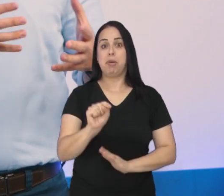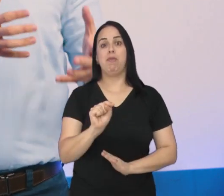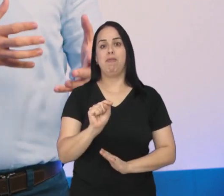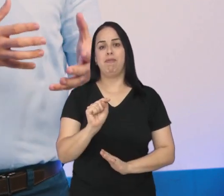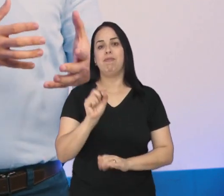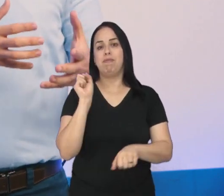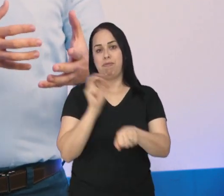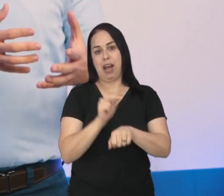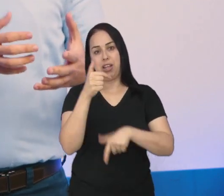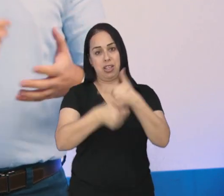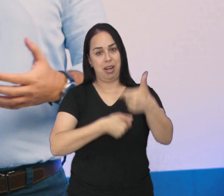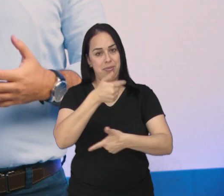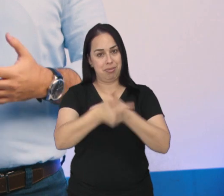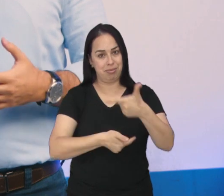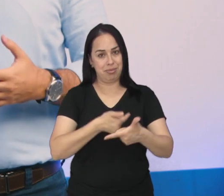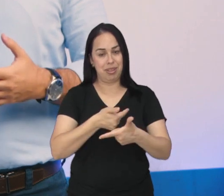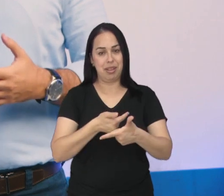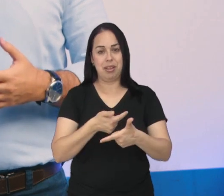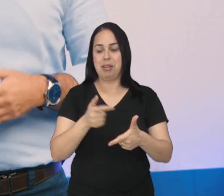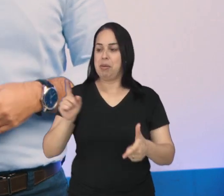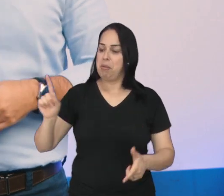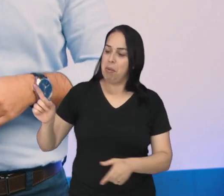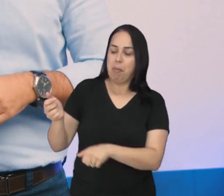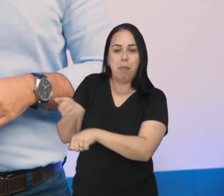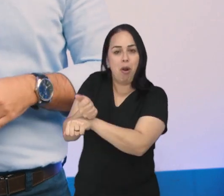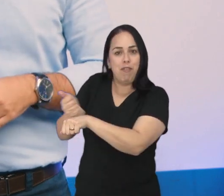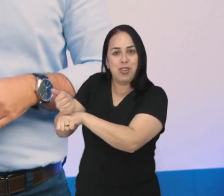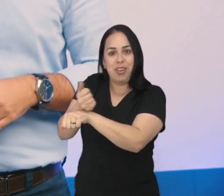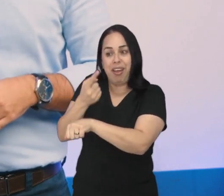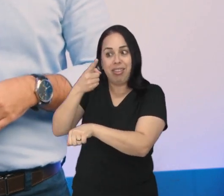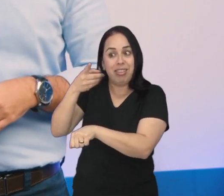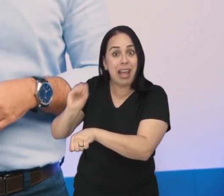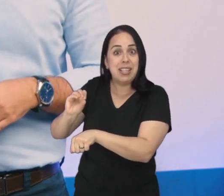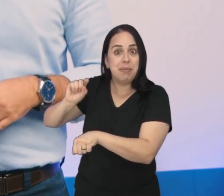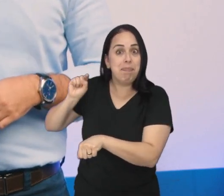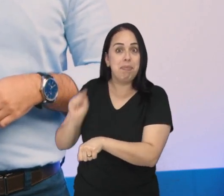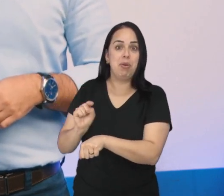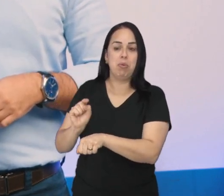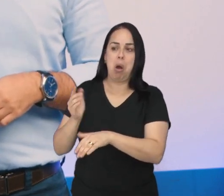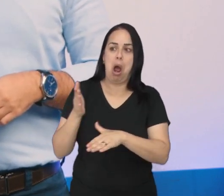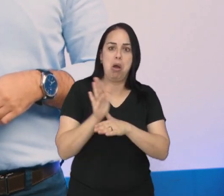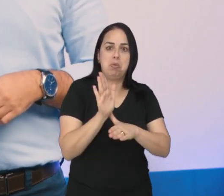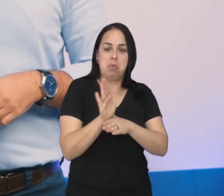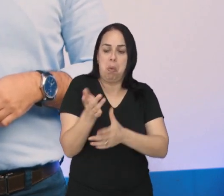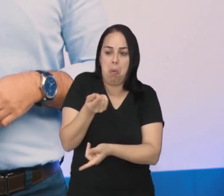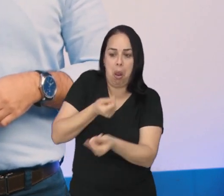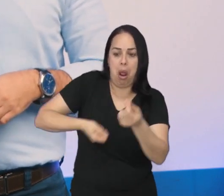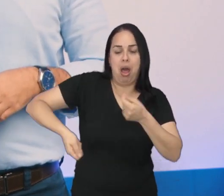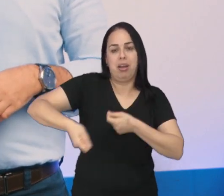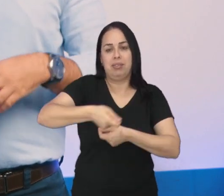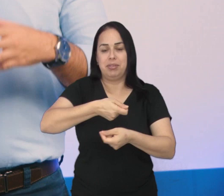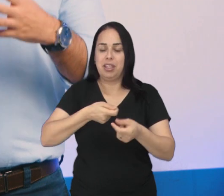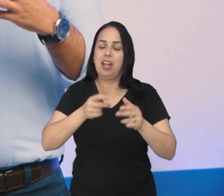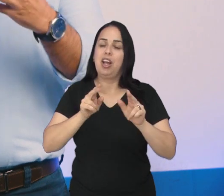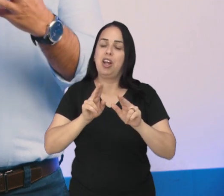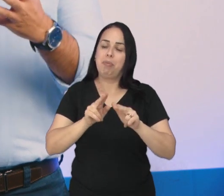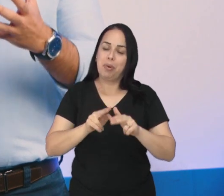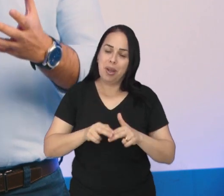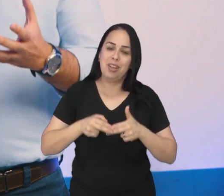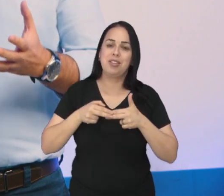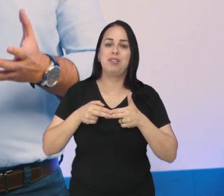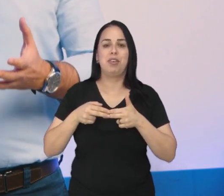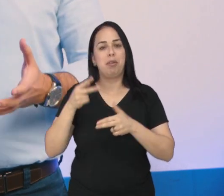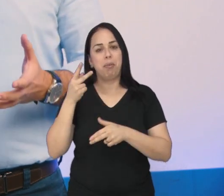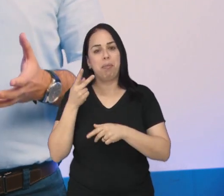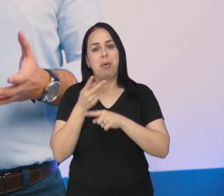ano passado. Ou seja, 10 mil novos profissionais atuando na cidade e ajudando na geração de renda. Claro que a gente